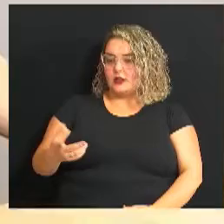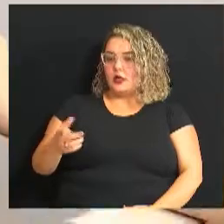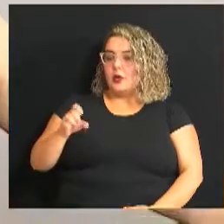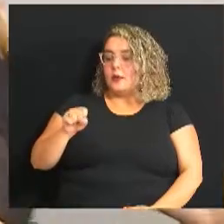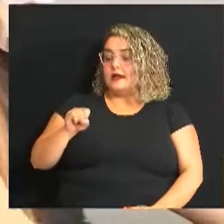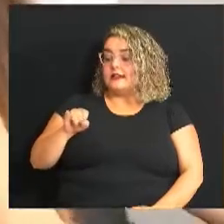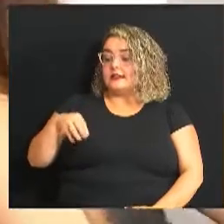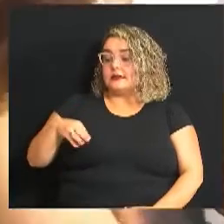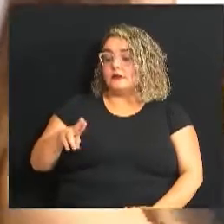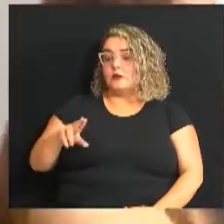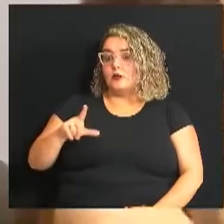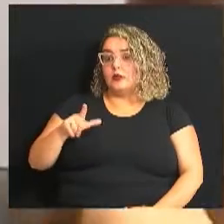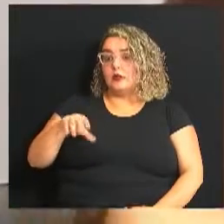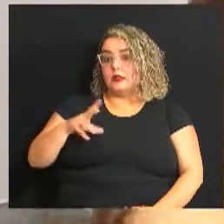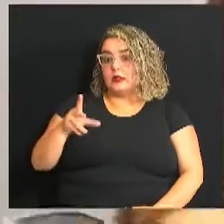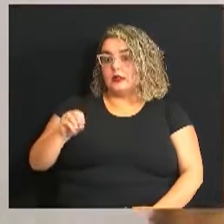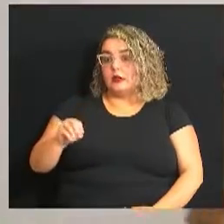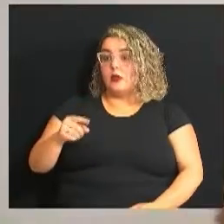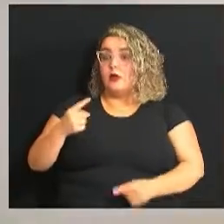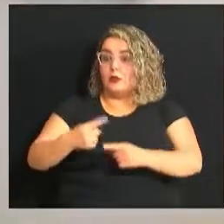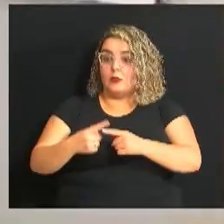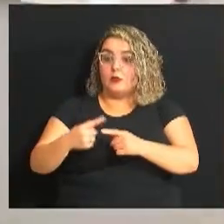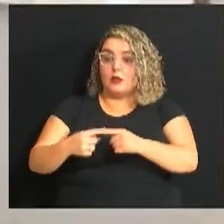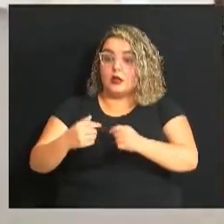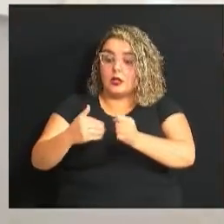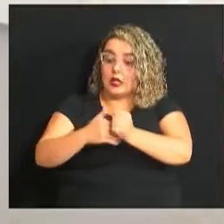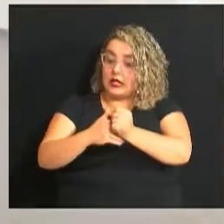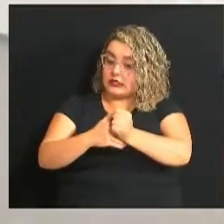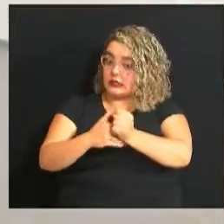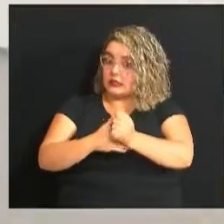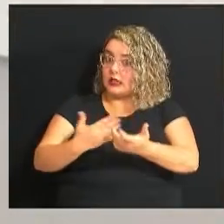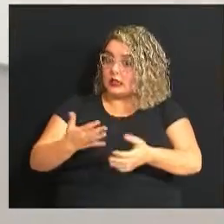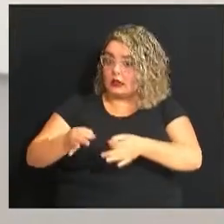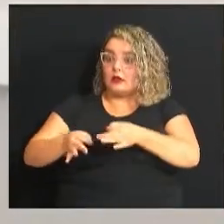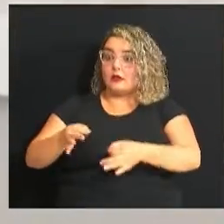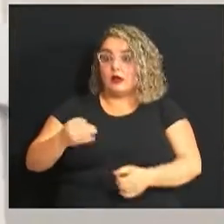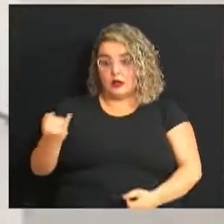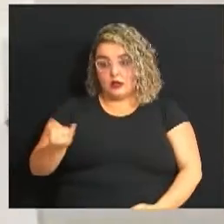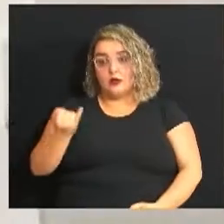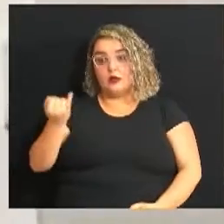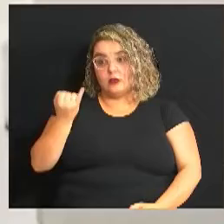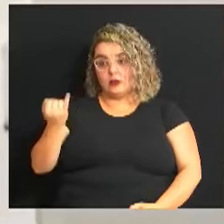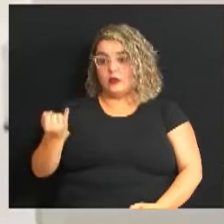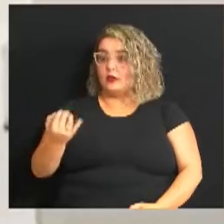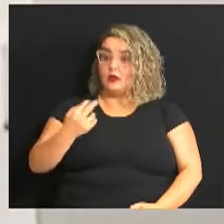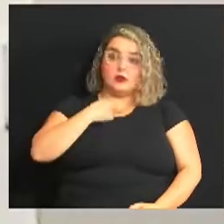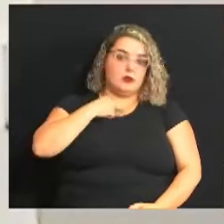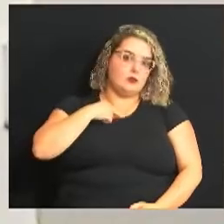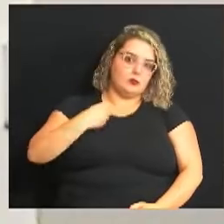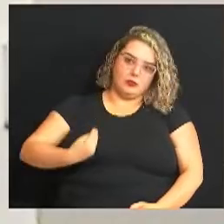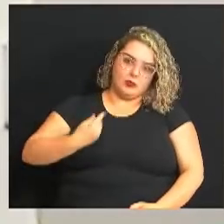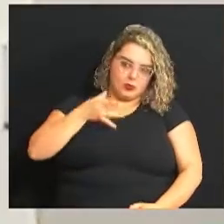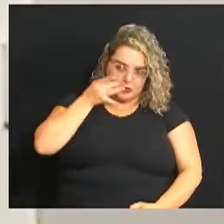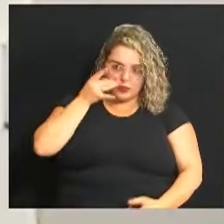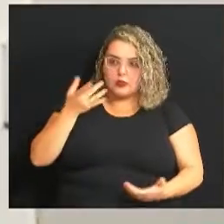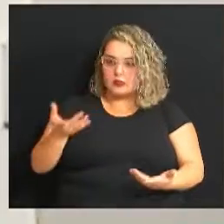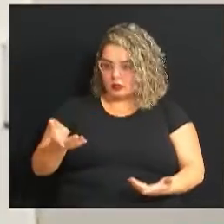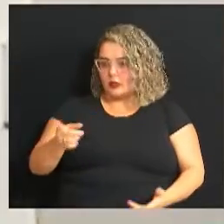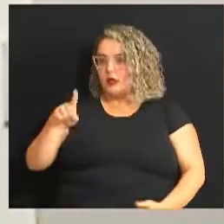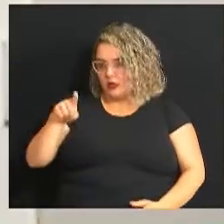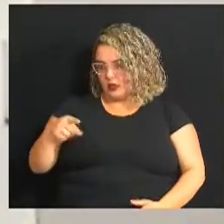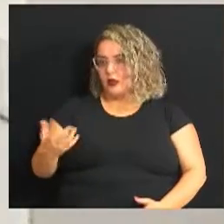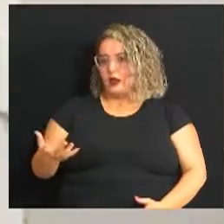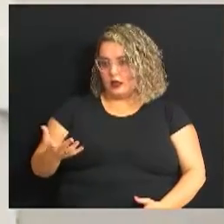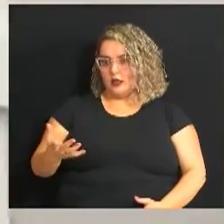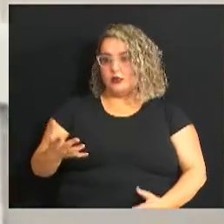Porque é sigiloso, né? Isso sim, é importante. Sim, é importante ressalvar então, a gente não poderia estar aqui no caso. Exatamente. É uma simulação. Tudo